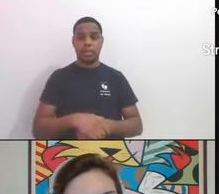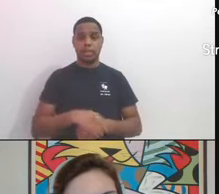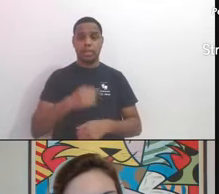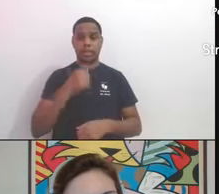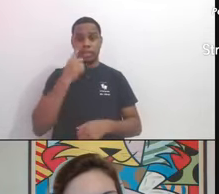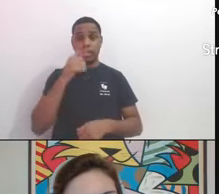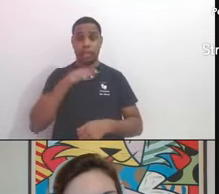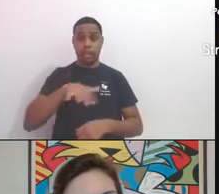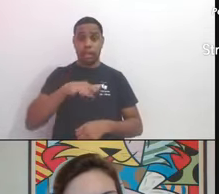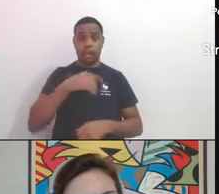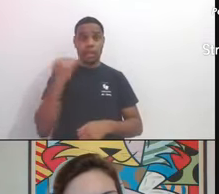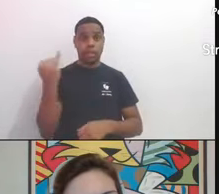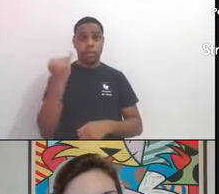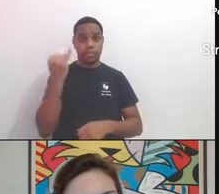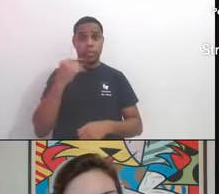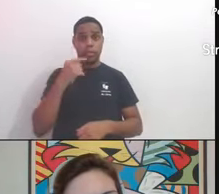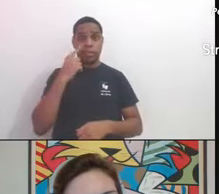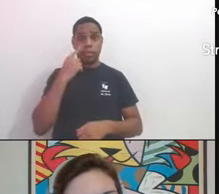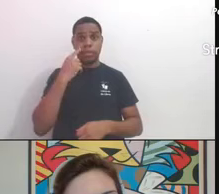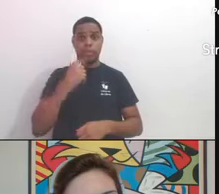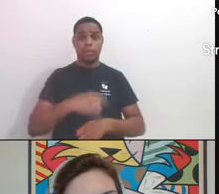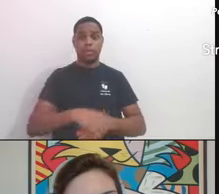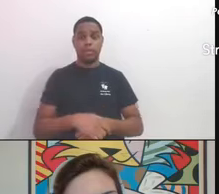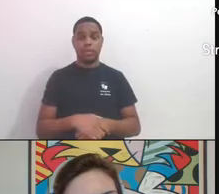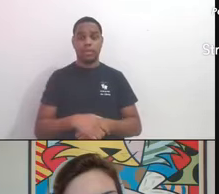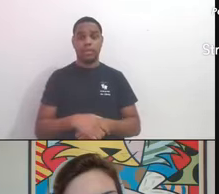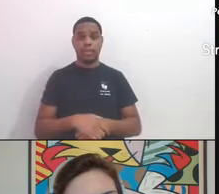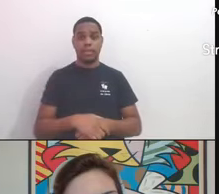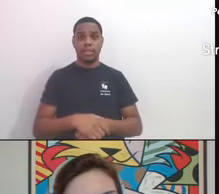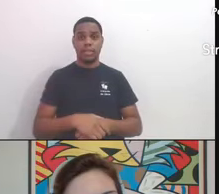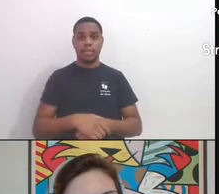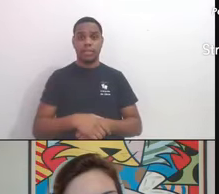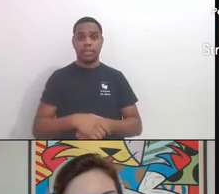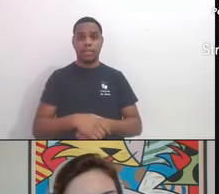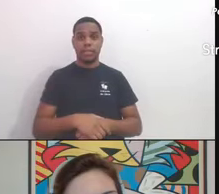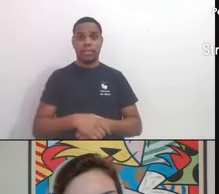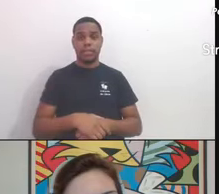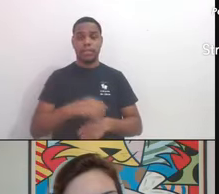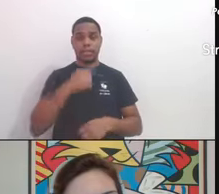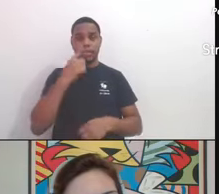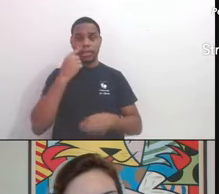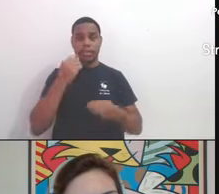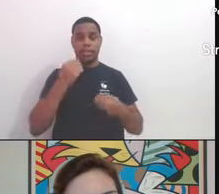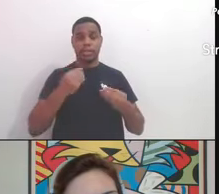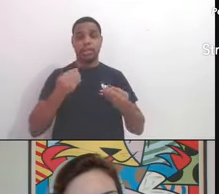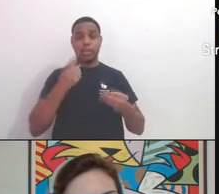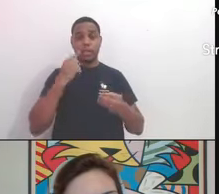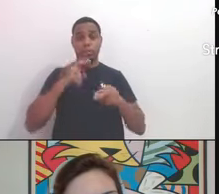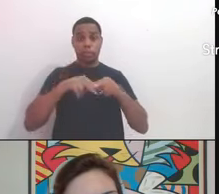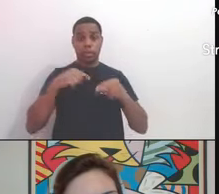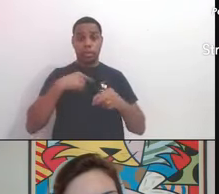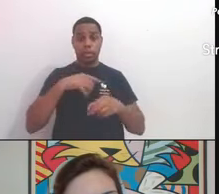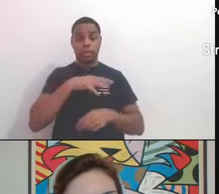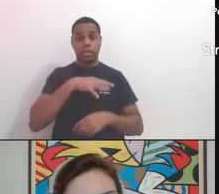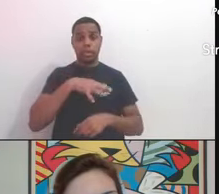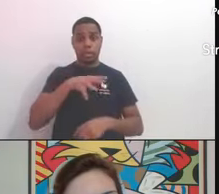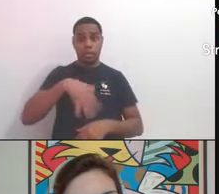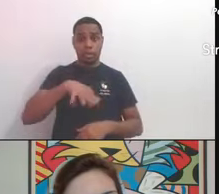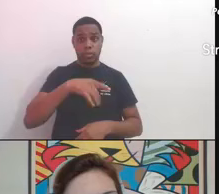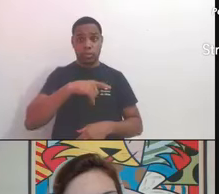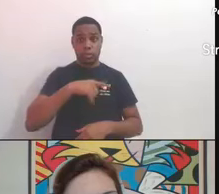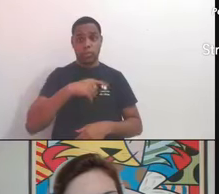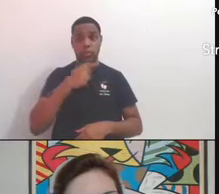importantíssima área das políticas públicas, né? Importantíssimo nós termos uma cidade,